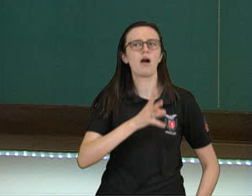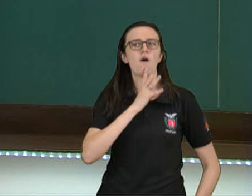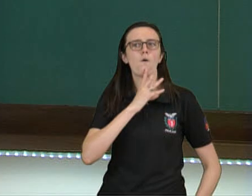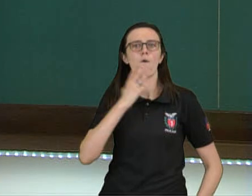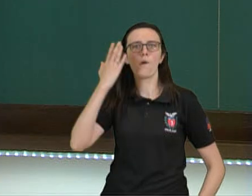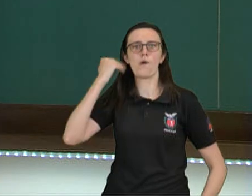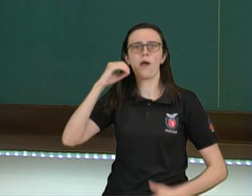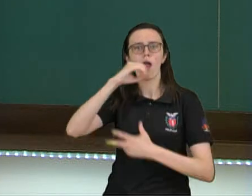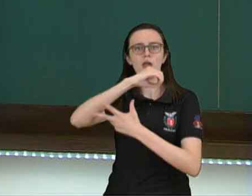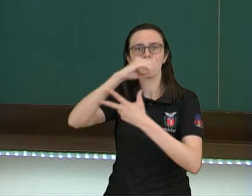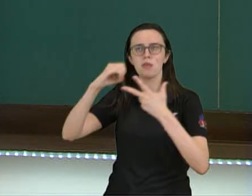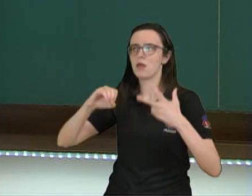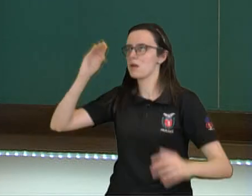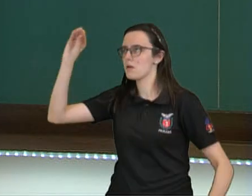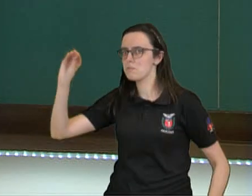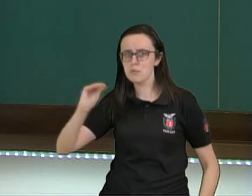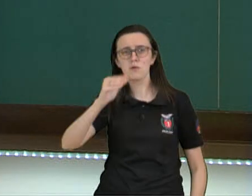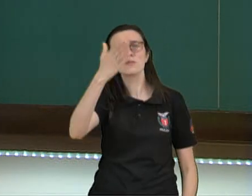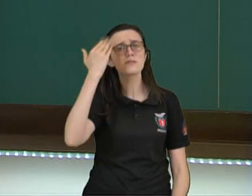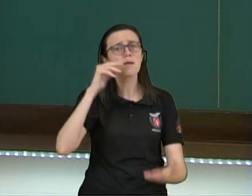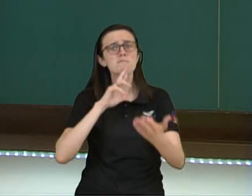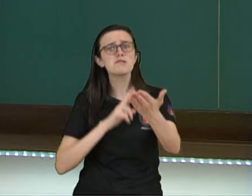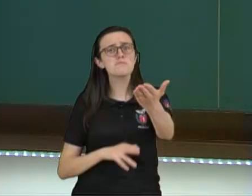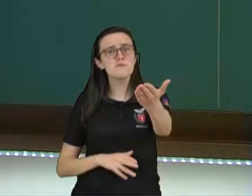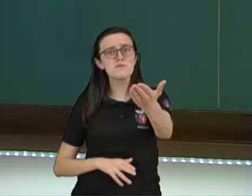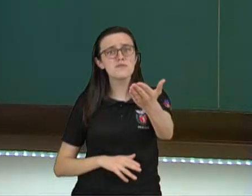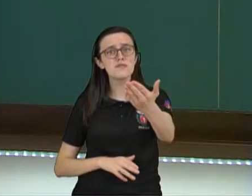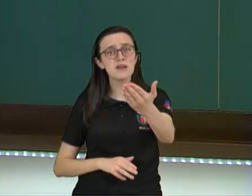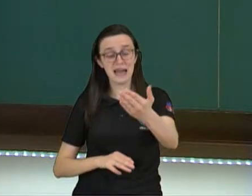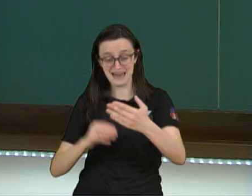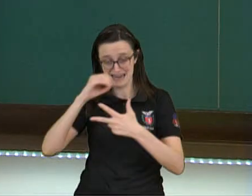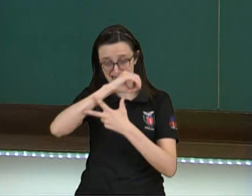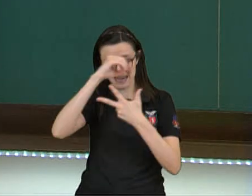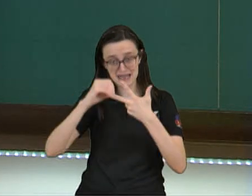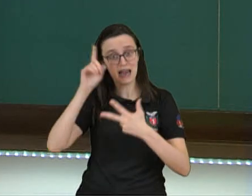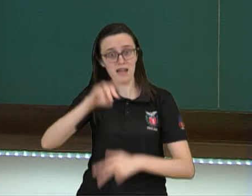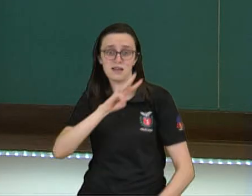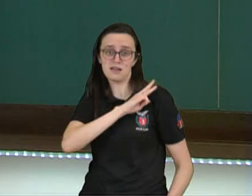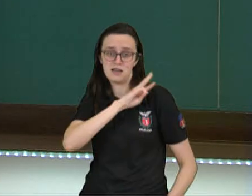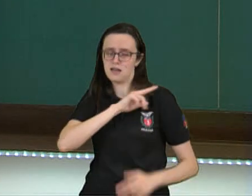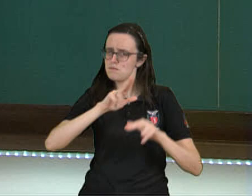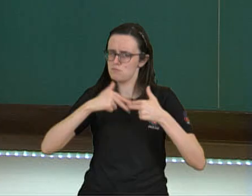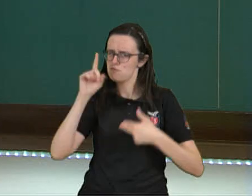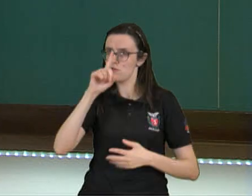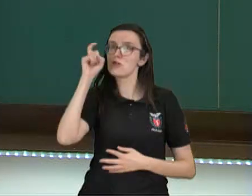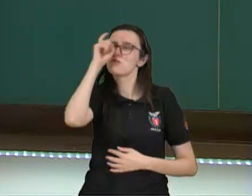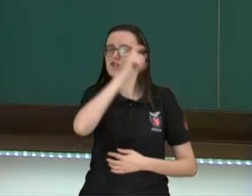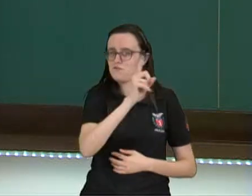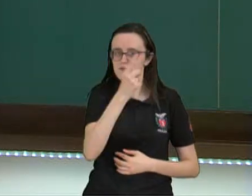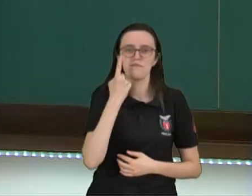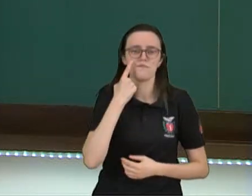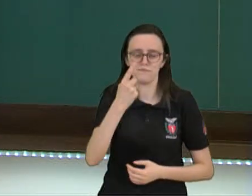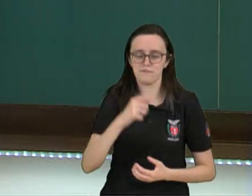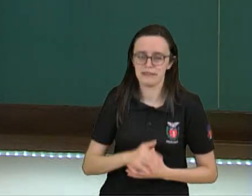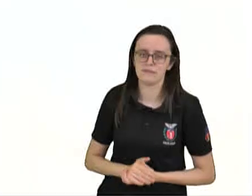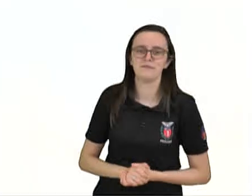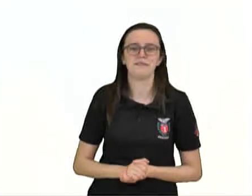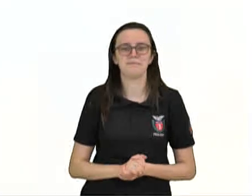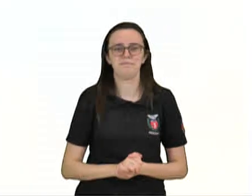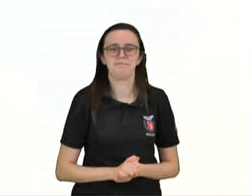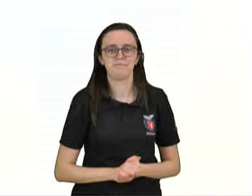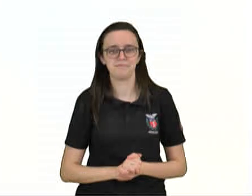uma questão do Enem, que é correspondente ao ensino médio. Então não é tão difícil assim, né? Vamos lá ler esse